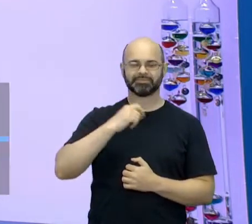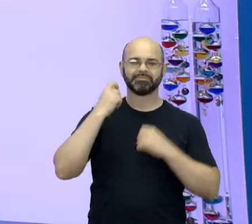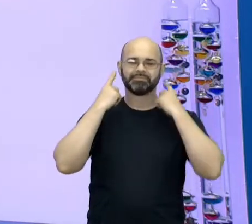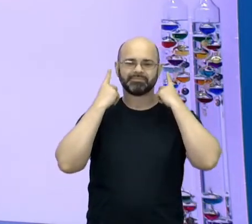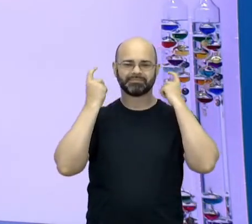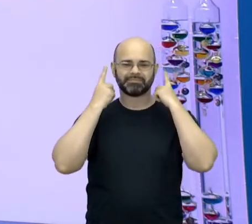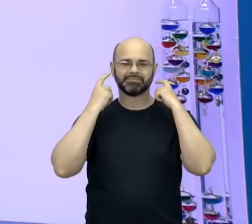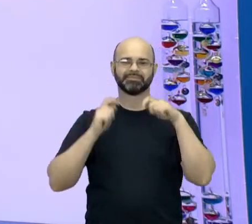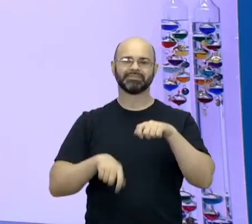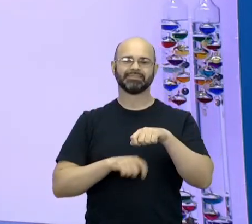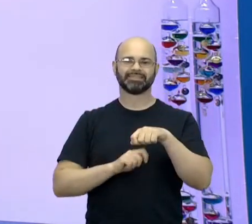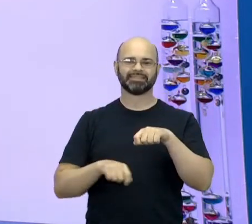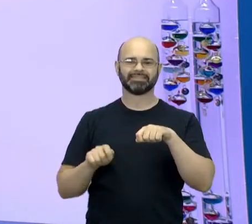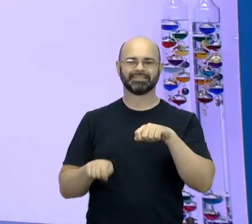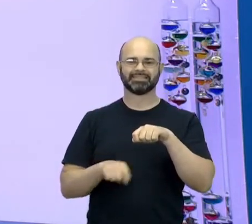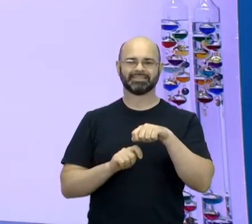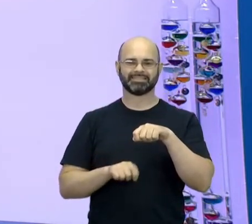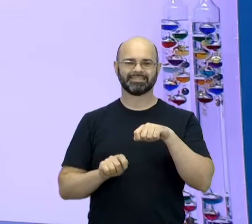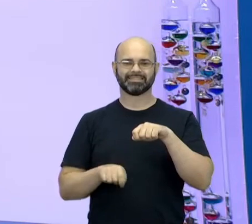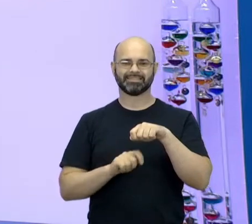forró.